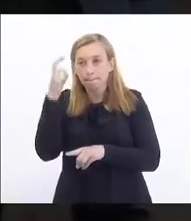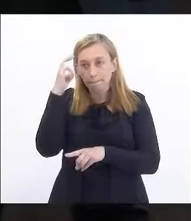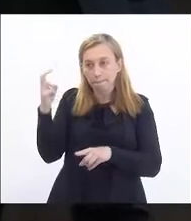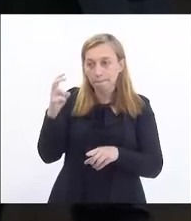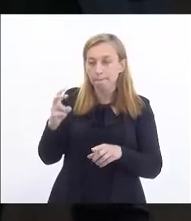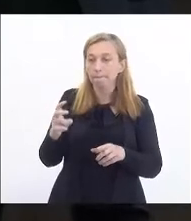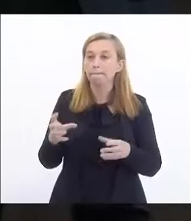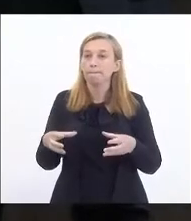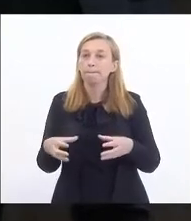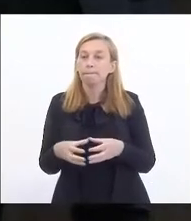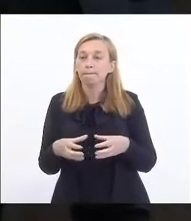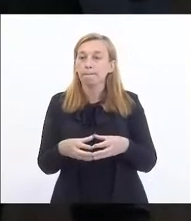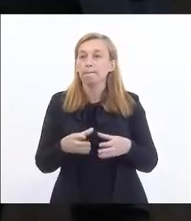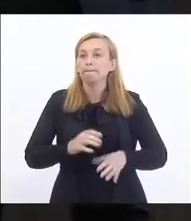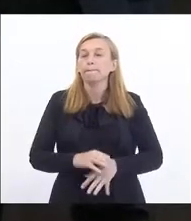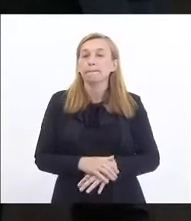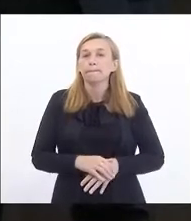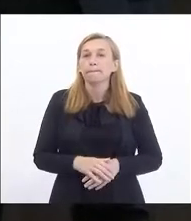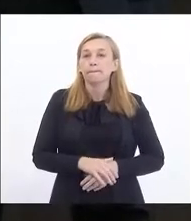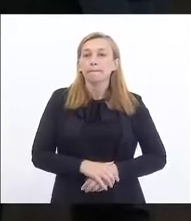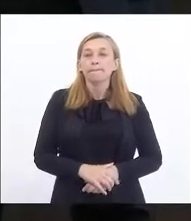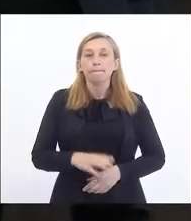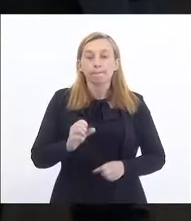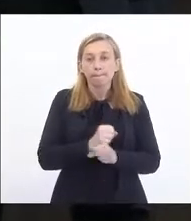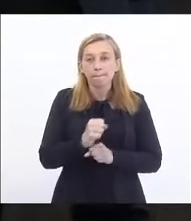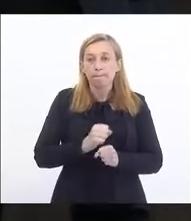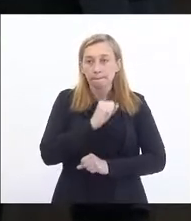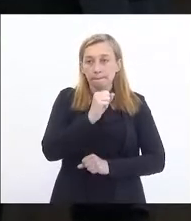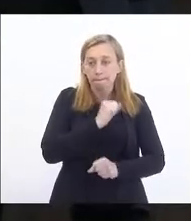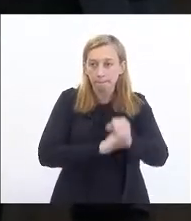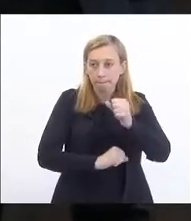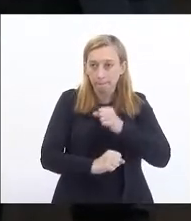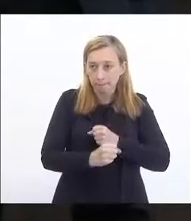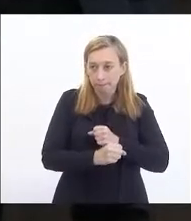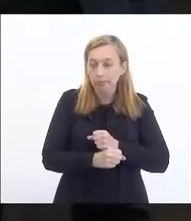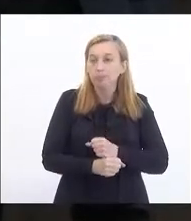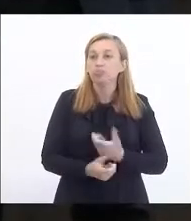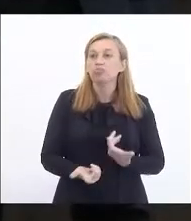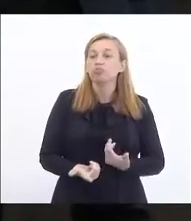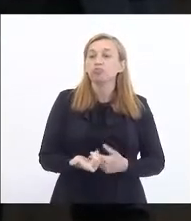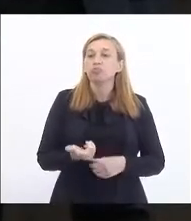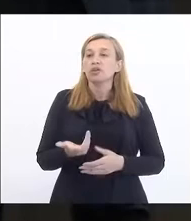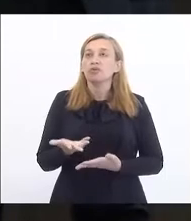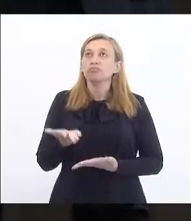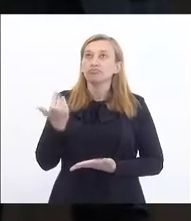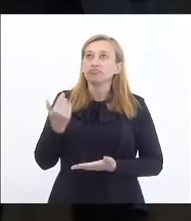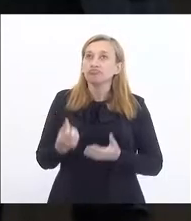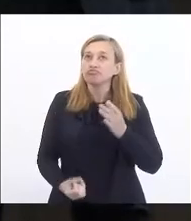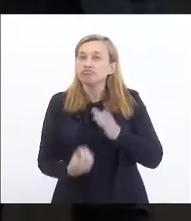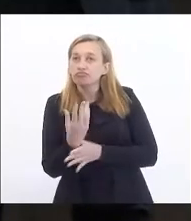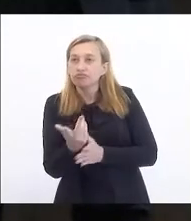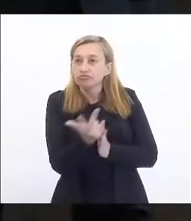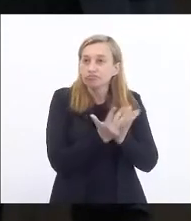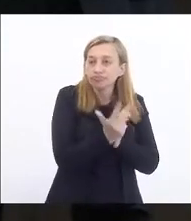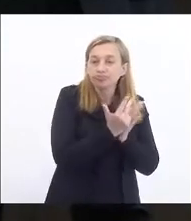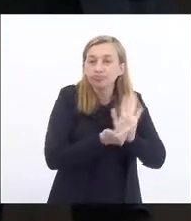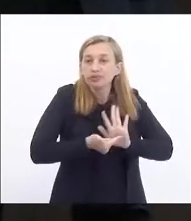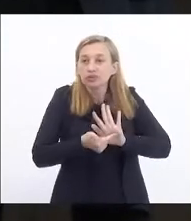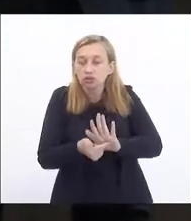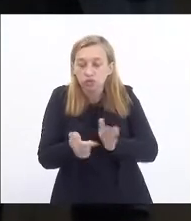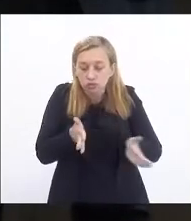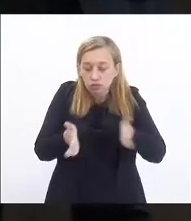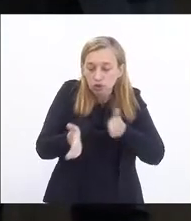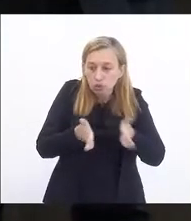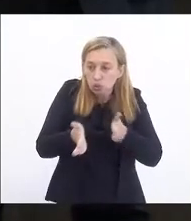e aí a gente tem um observatório fundamental no ano passado o nosso mandato chegou a produzir um mapa apontando no período